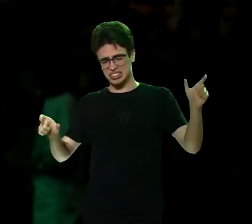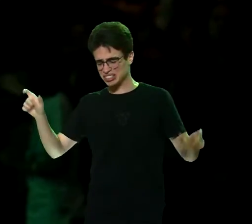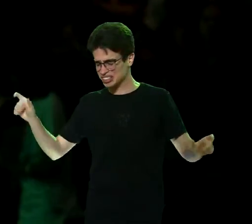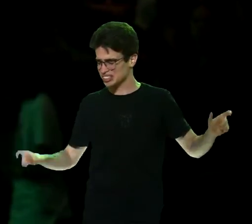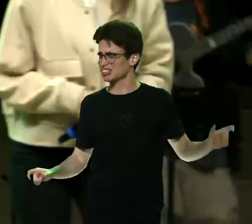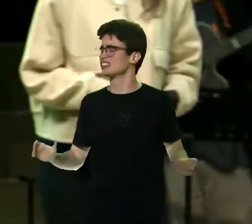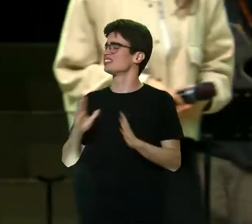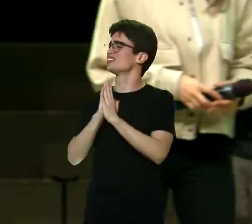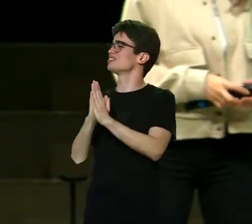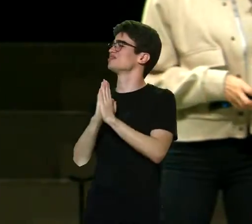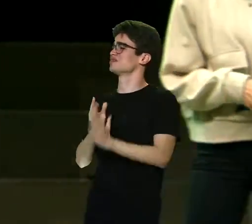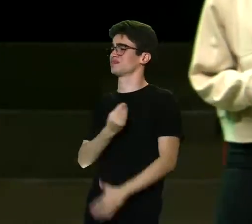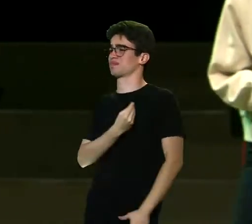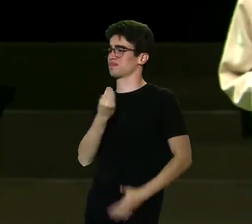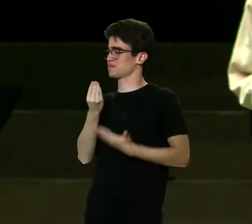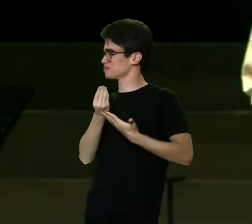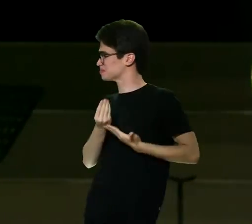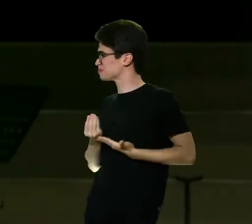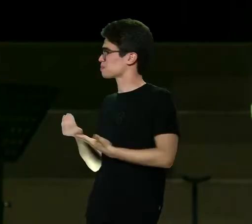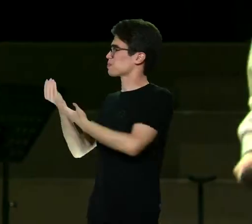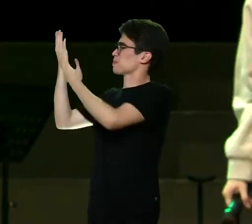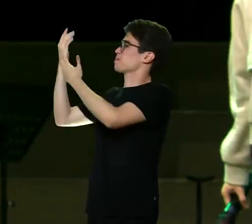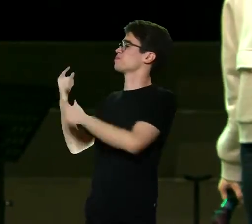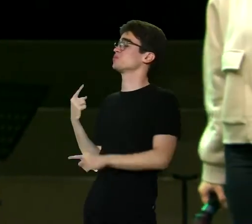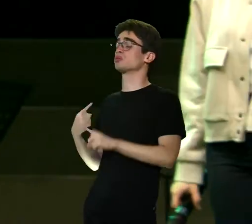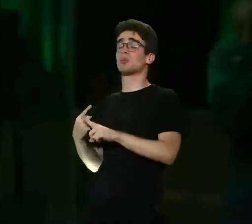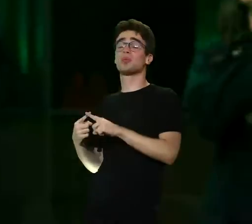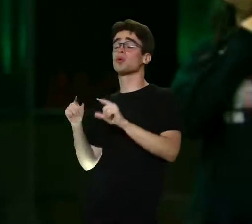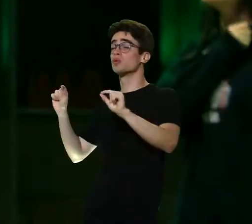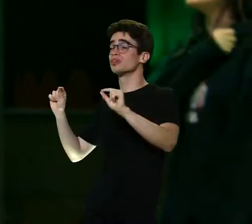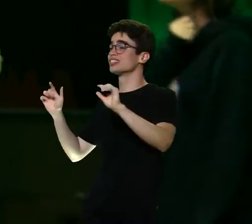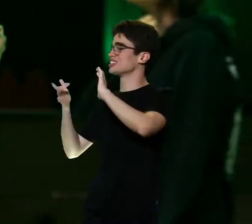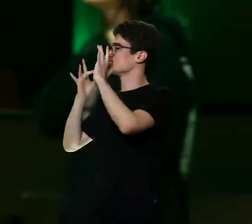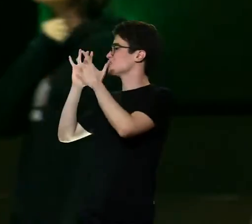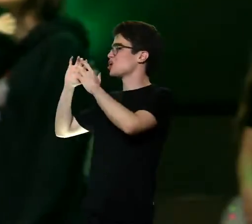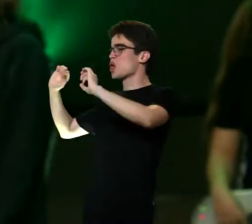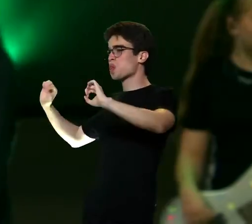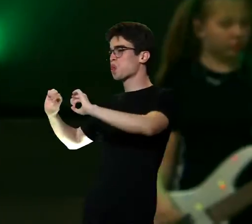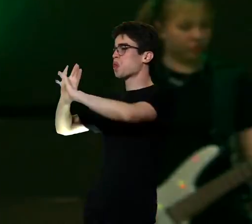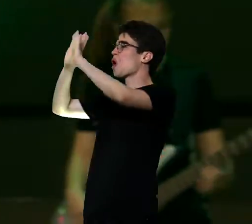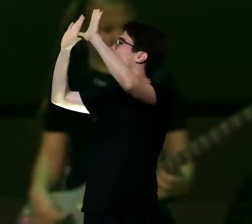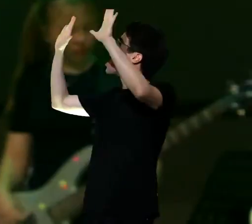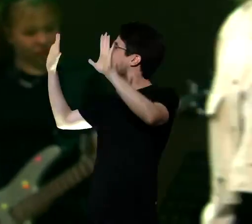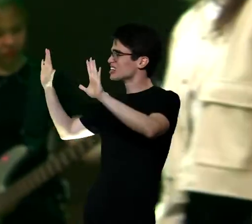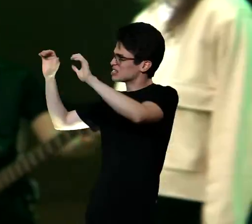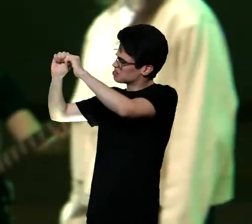Jesus, para que a Sua glória possa ser vista aqui dentro deste lugar, Jesus.